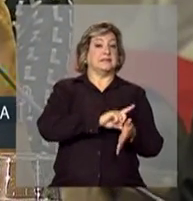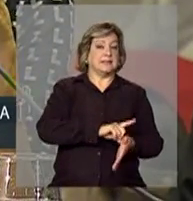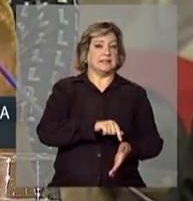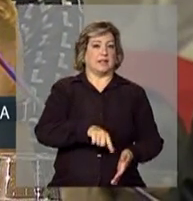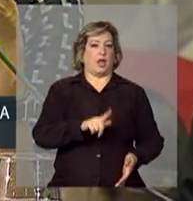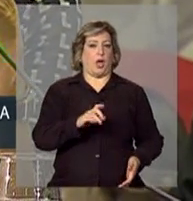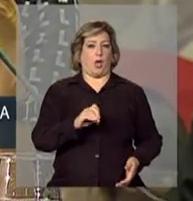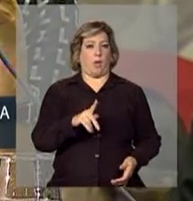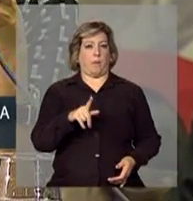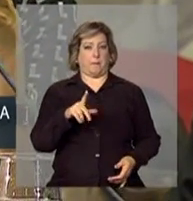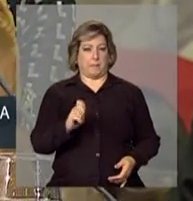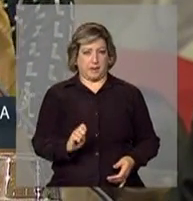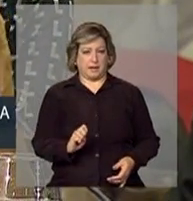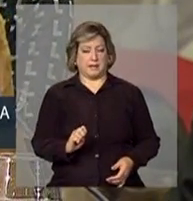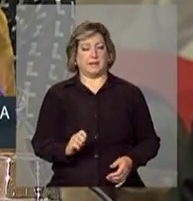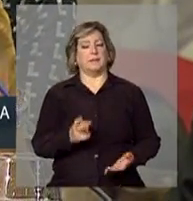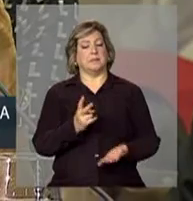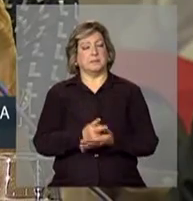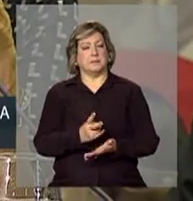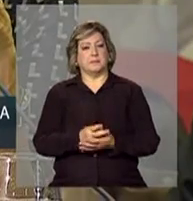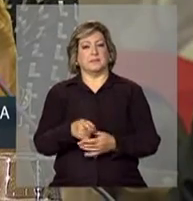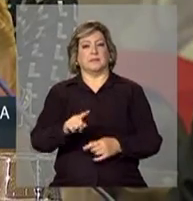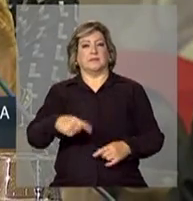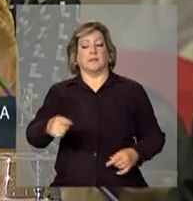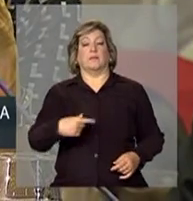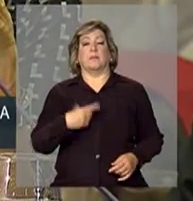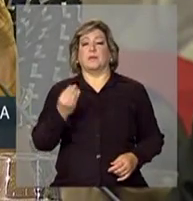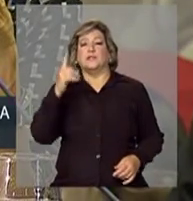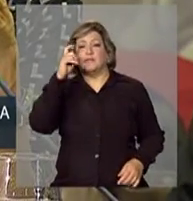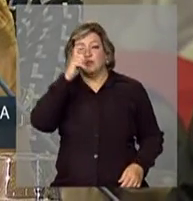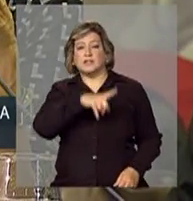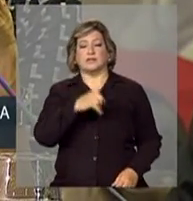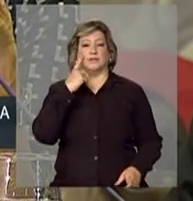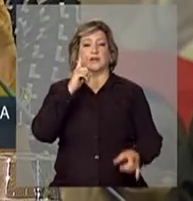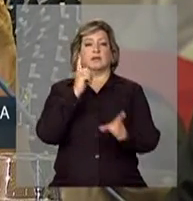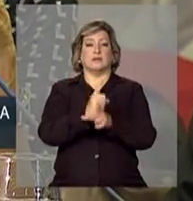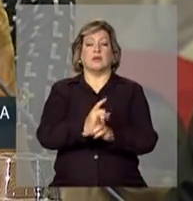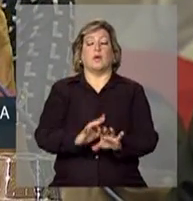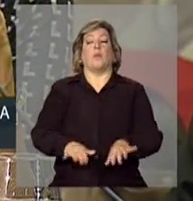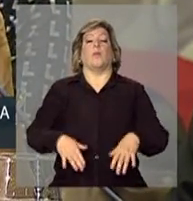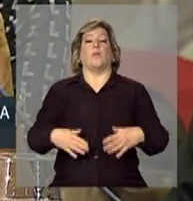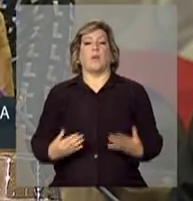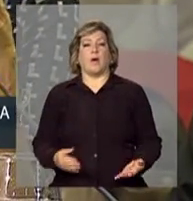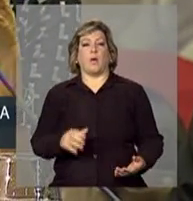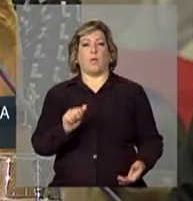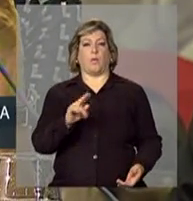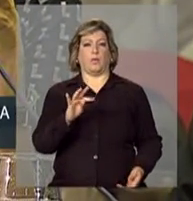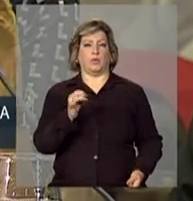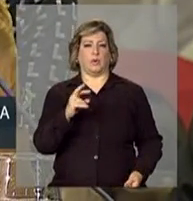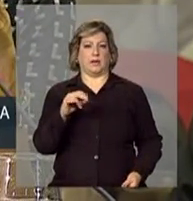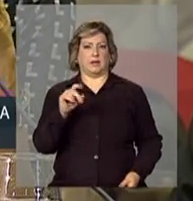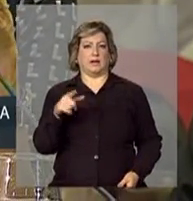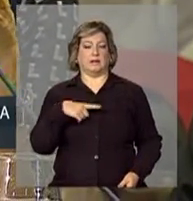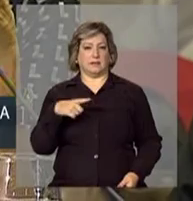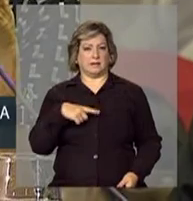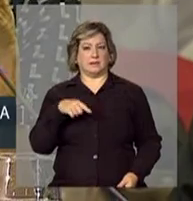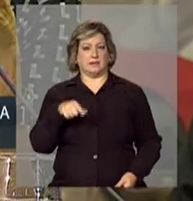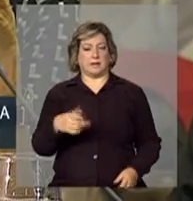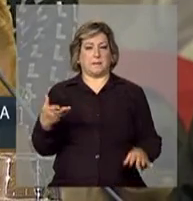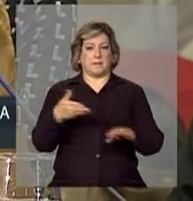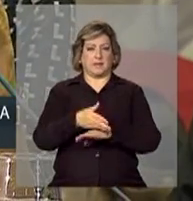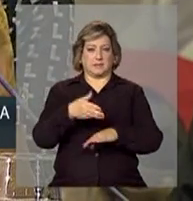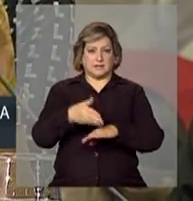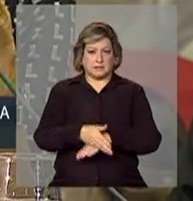mesmo depois do golpe. Então, é muito difícil localizar que tipo de autoridades, mas que são agentes do Estado, participam ao lado